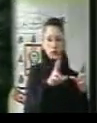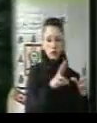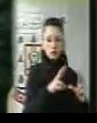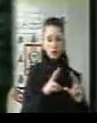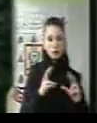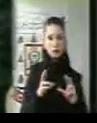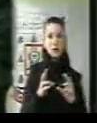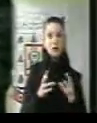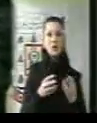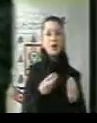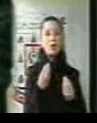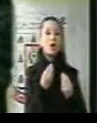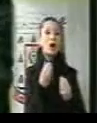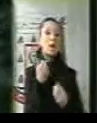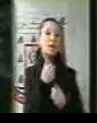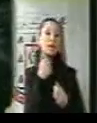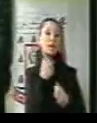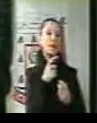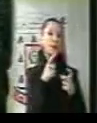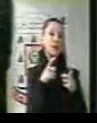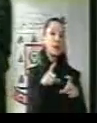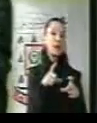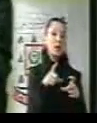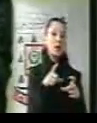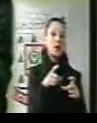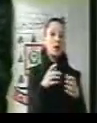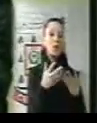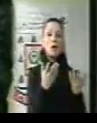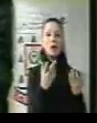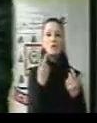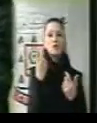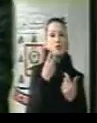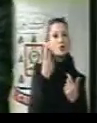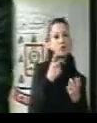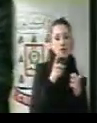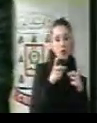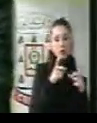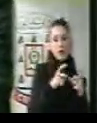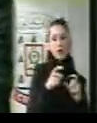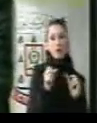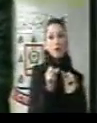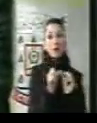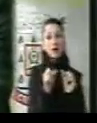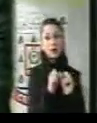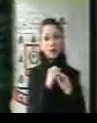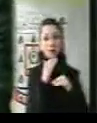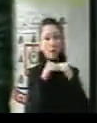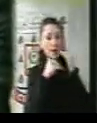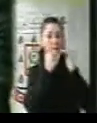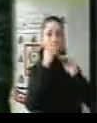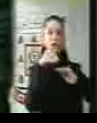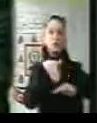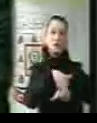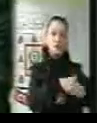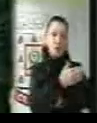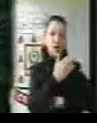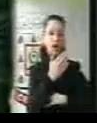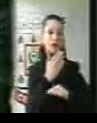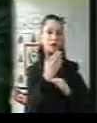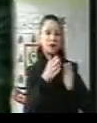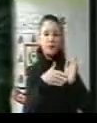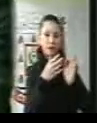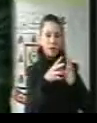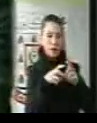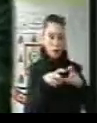seja, a prioridade de cada local, seja a construção de uma estrada,